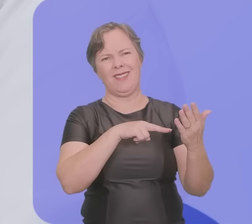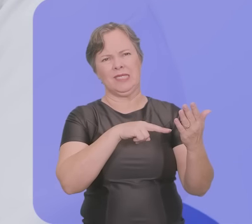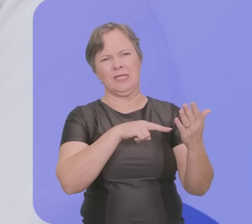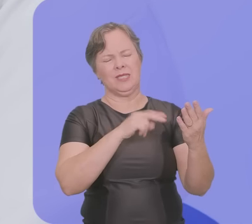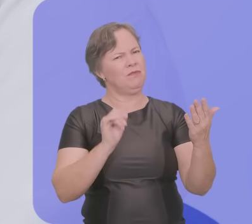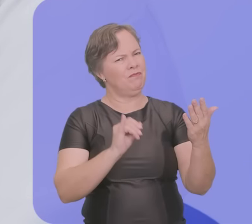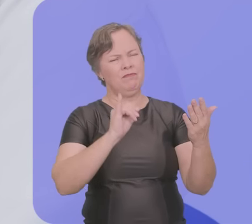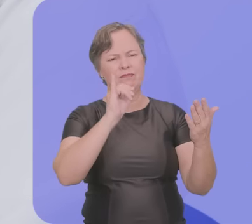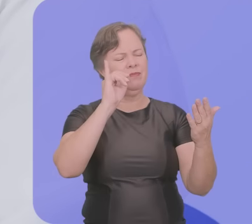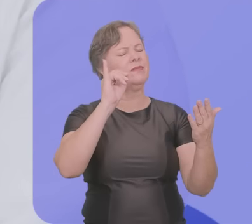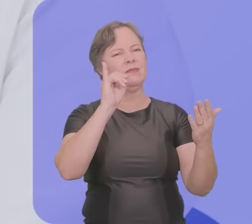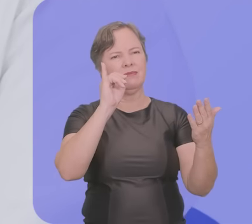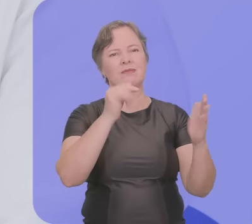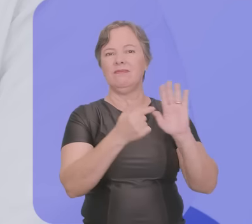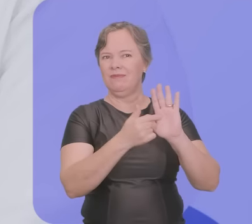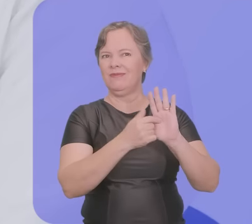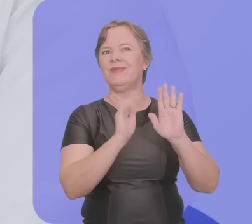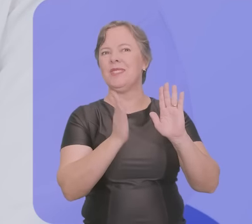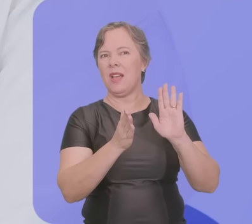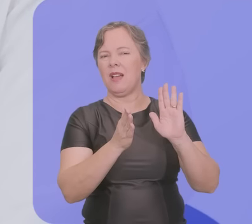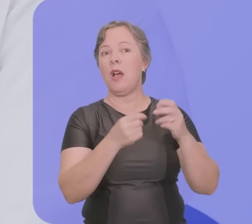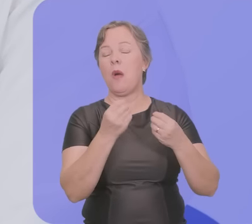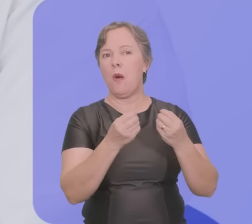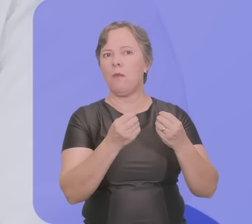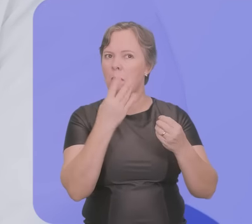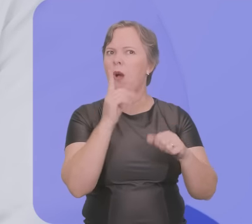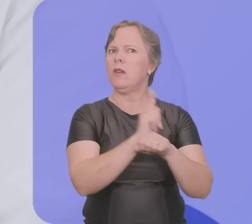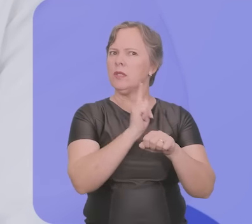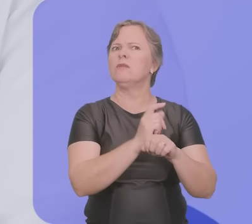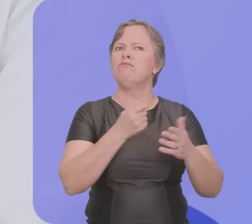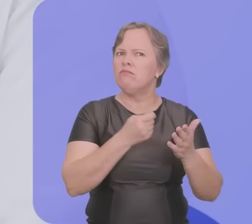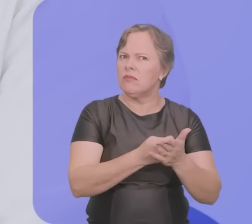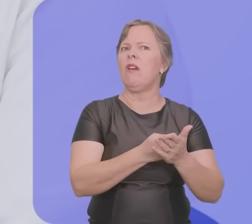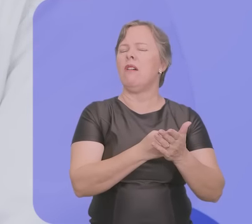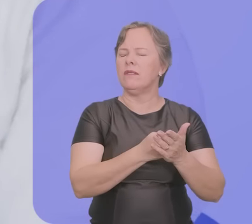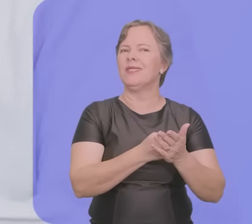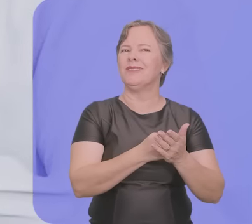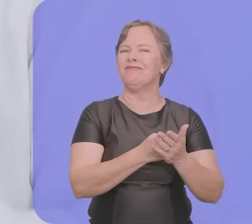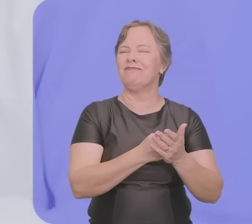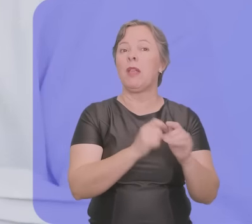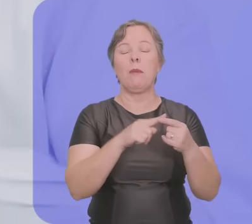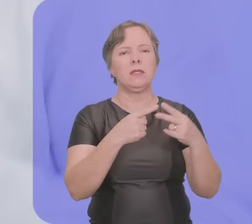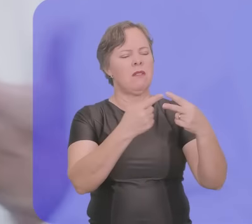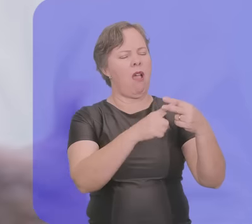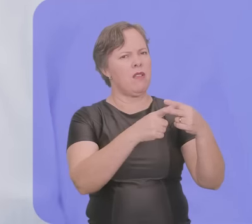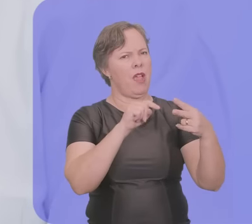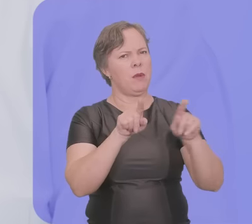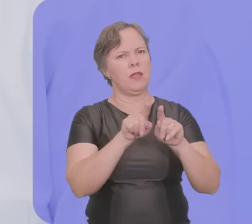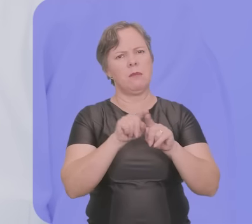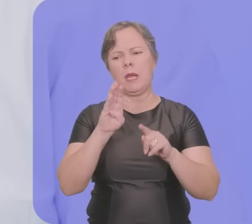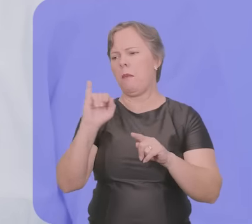consegue tratar. Então, esse processo eu comparo também nessa metáfora do petróleo, que é assim que é feito